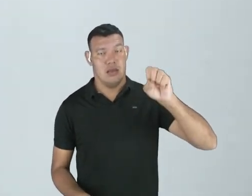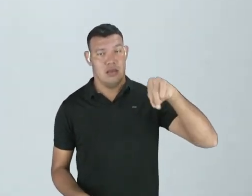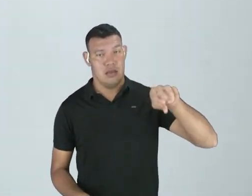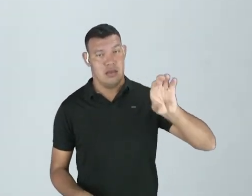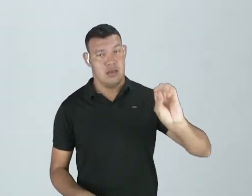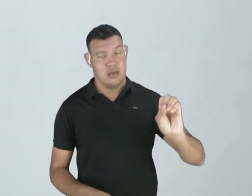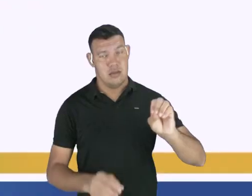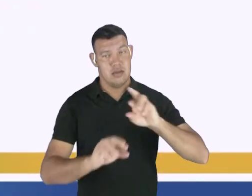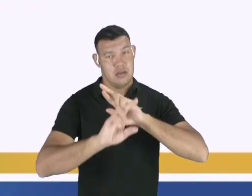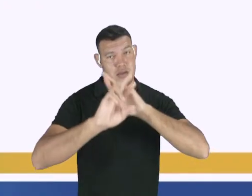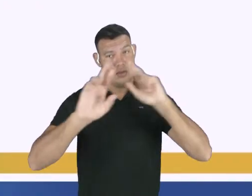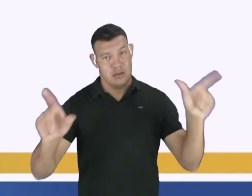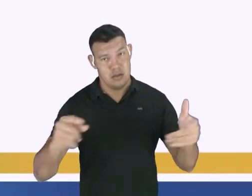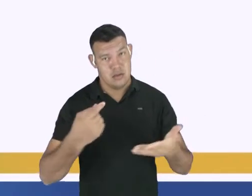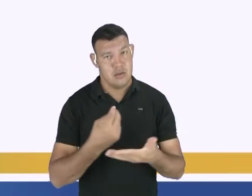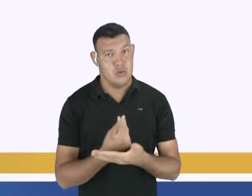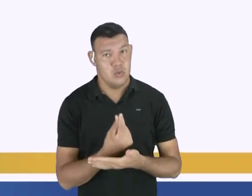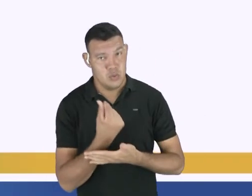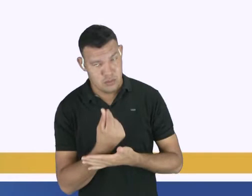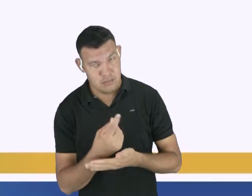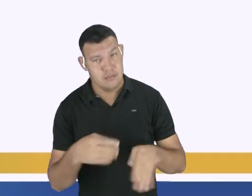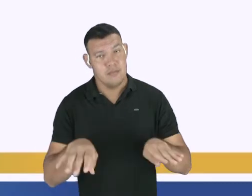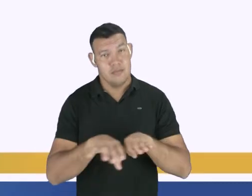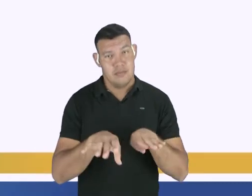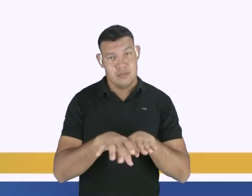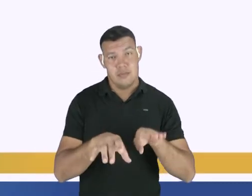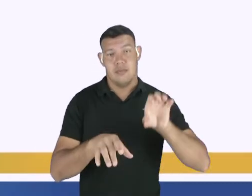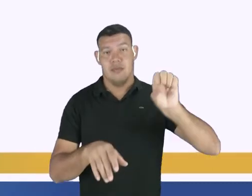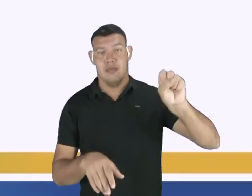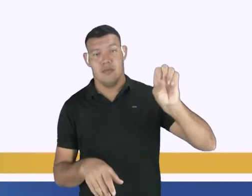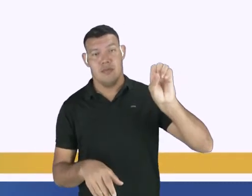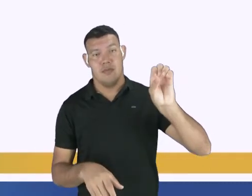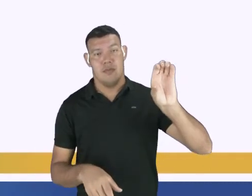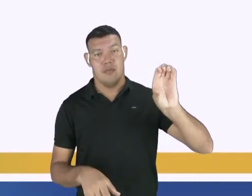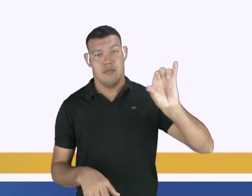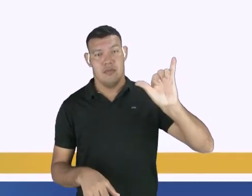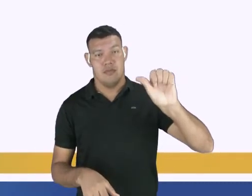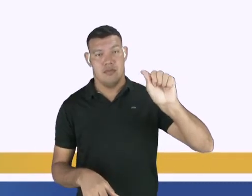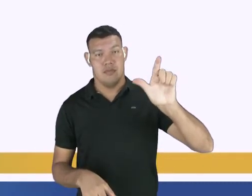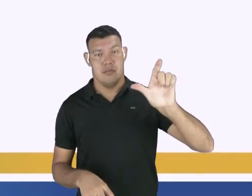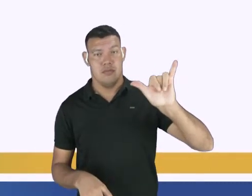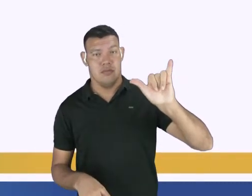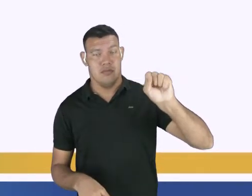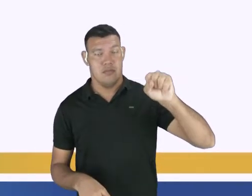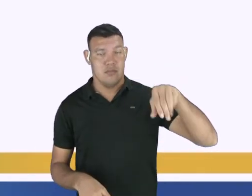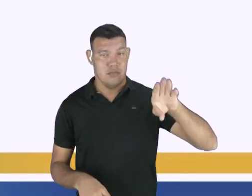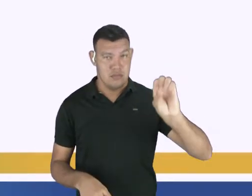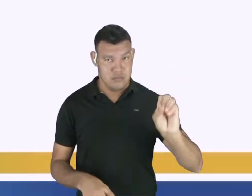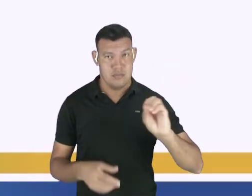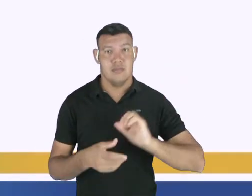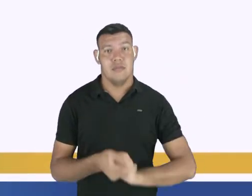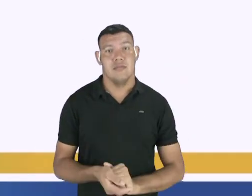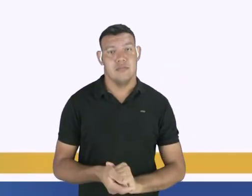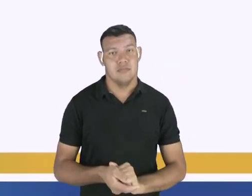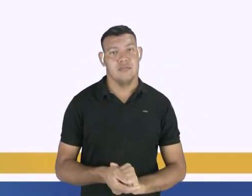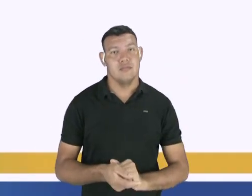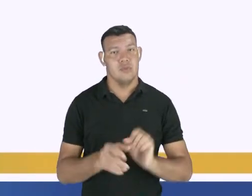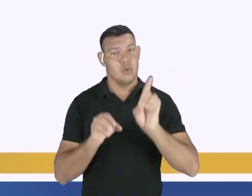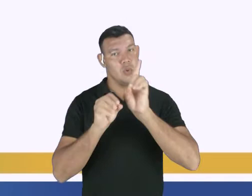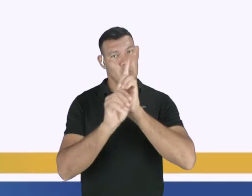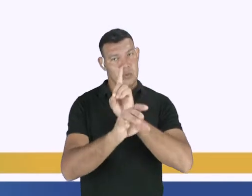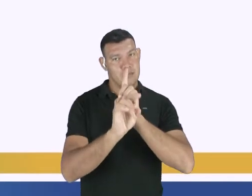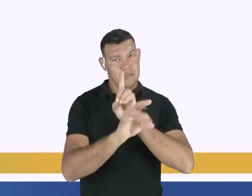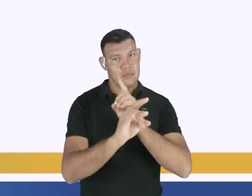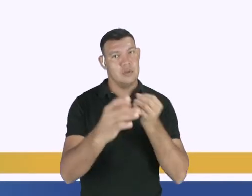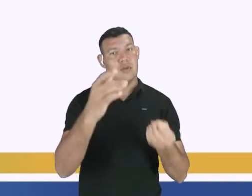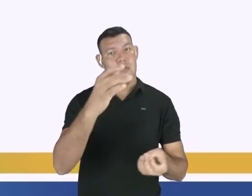O que foi o anarquismo? Fundada pelo francês Pierre-Joseph Proudhon, o anarquismo foi outra doutrina surgida